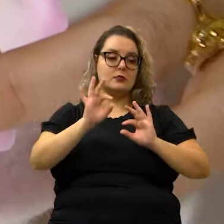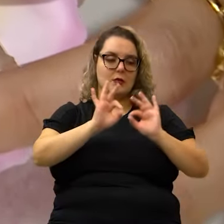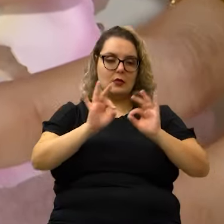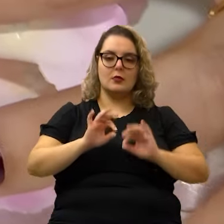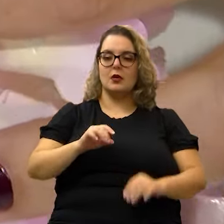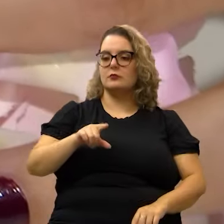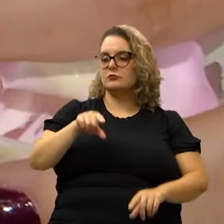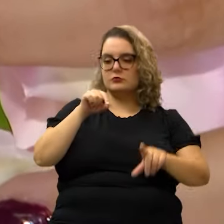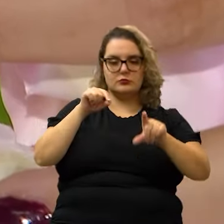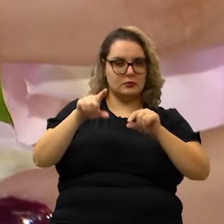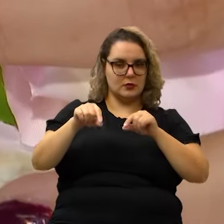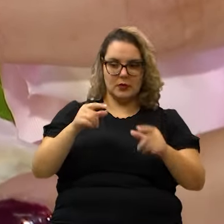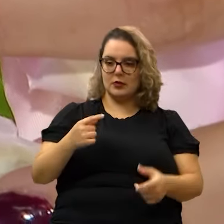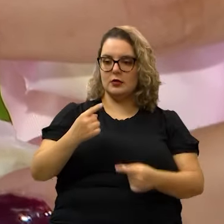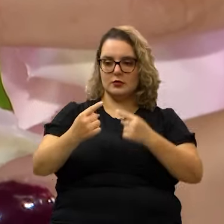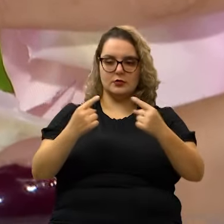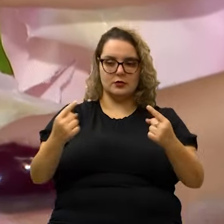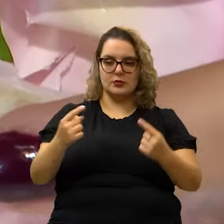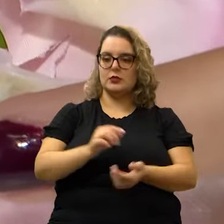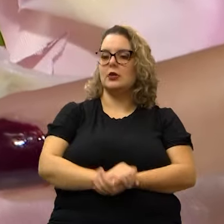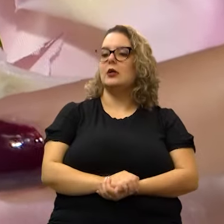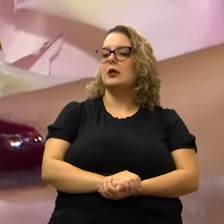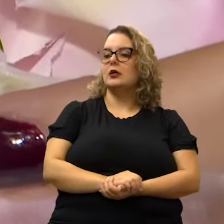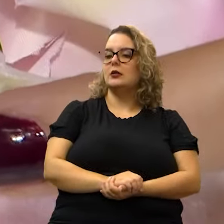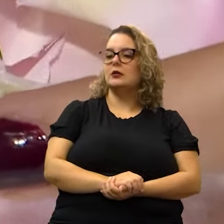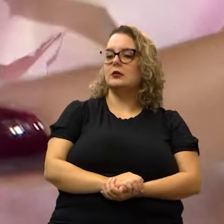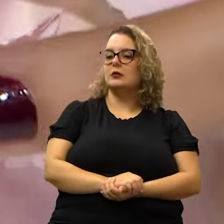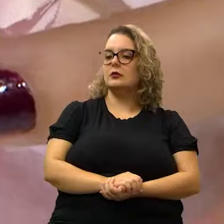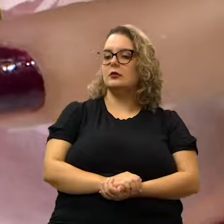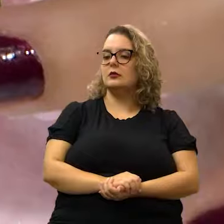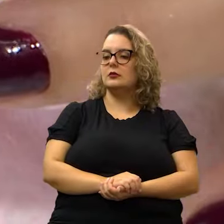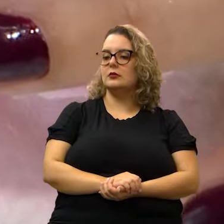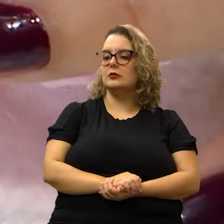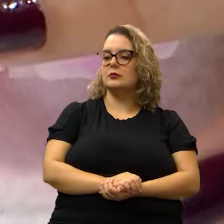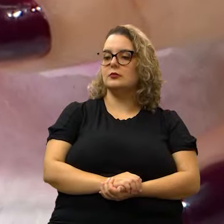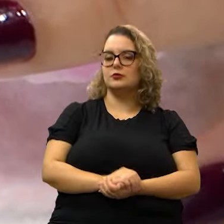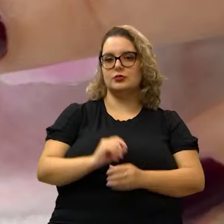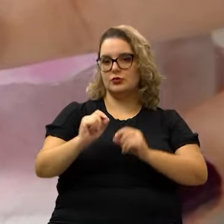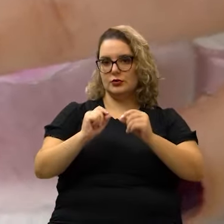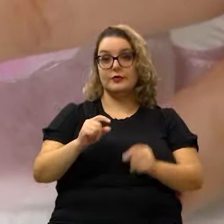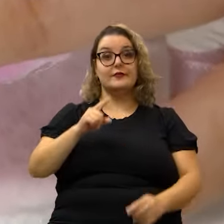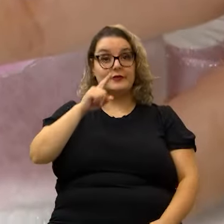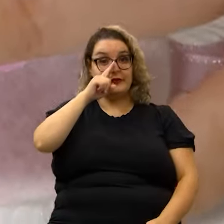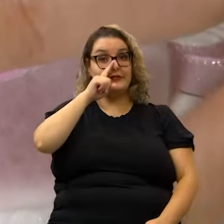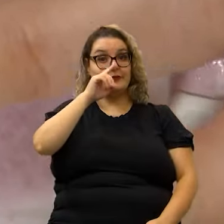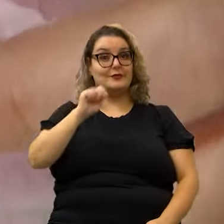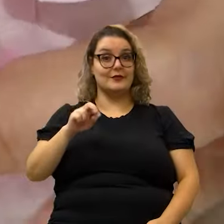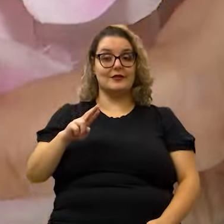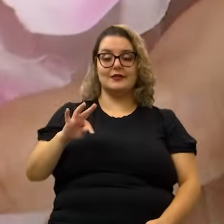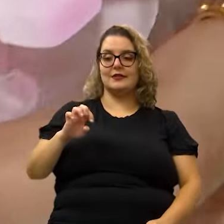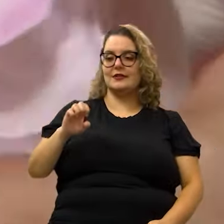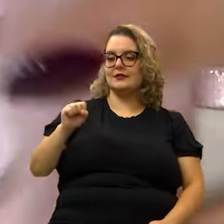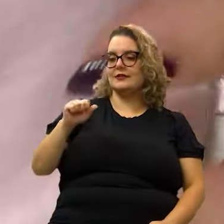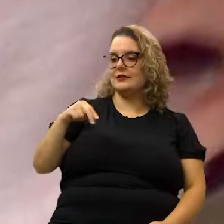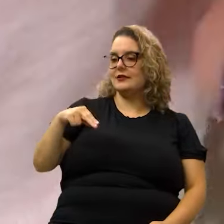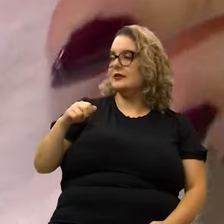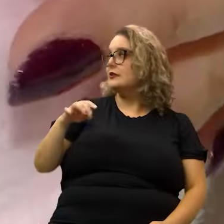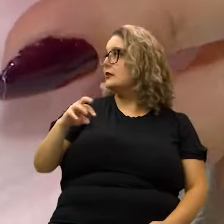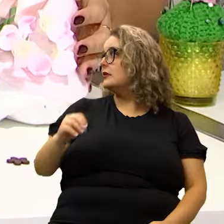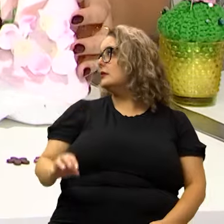a critério, né, de cada... artesã, né? Ou de quem for se arriscar no artesanato.